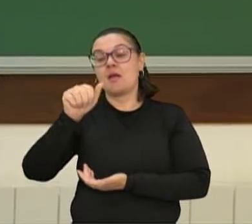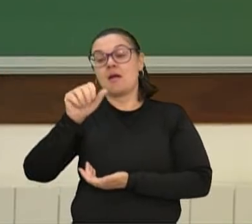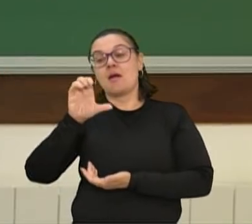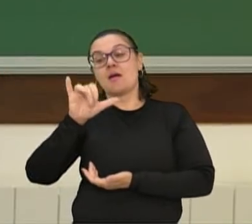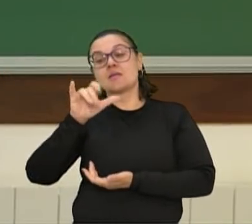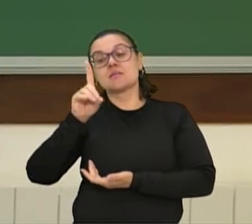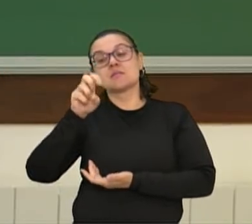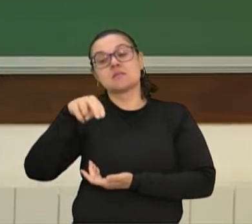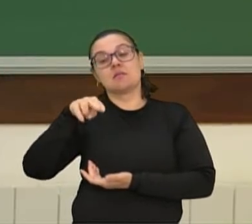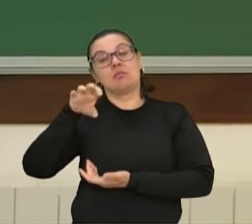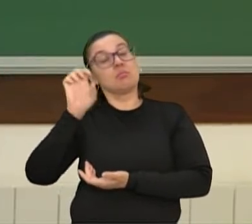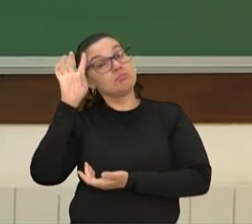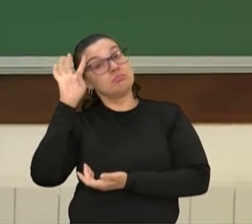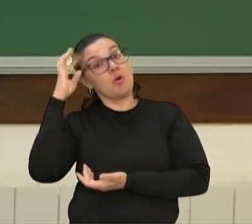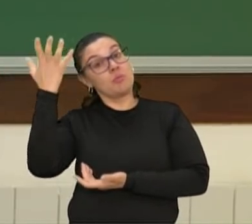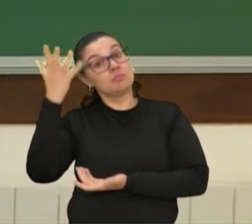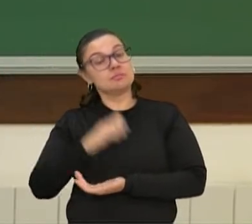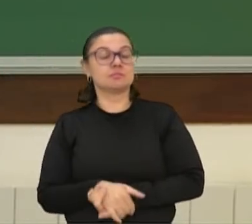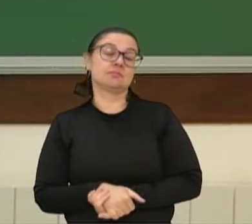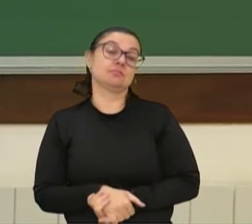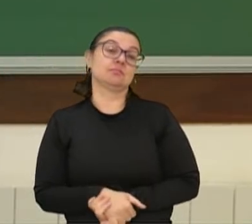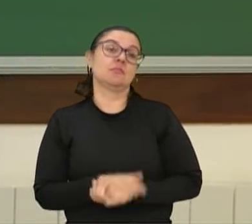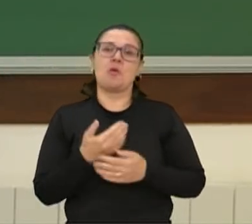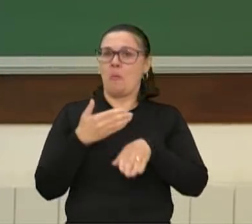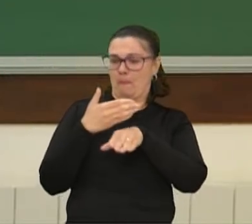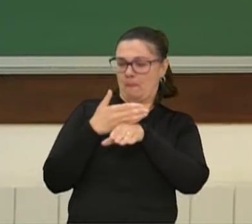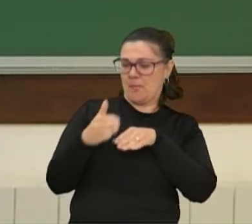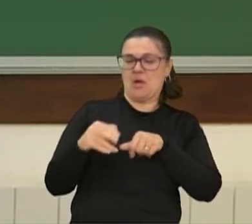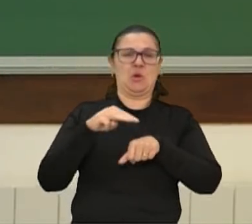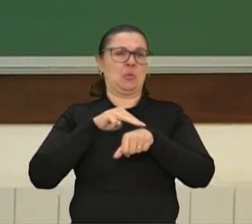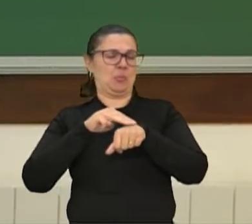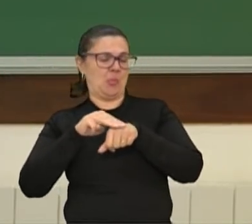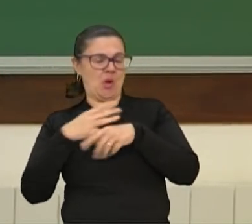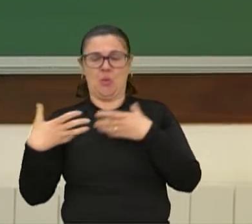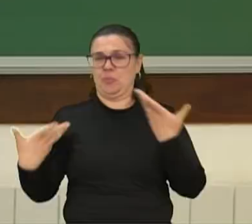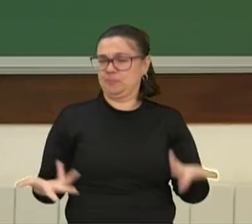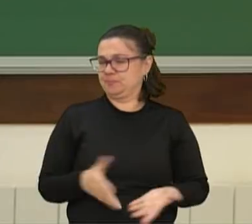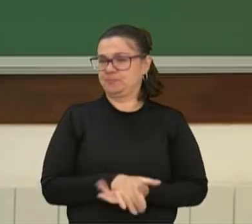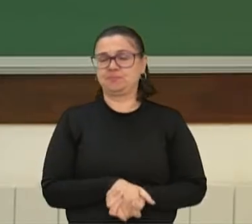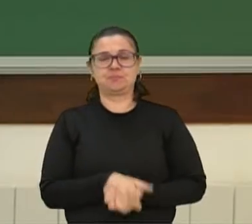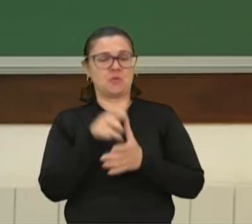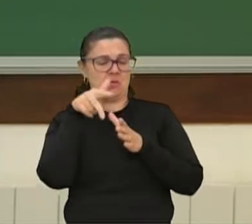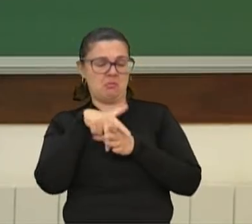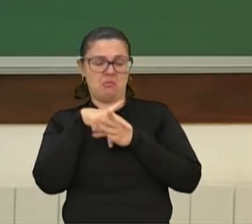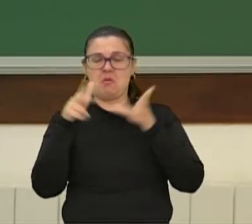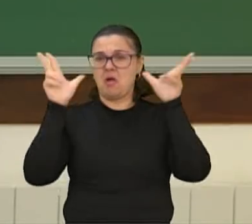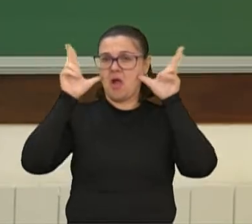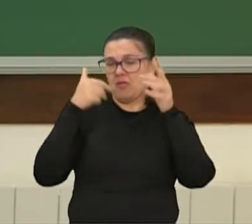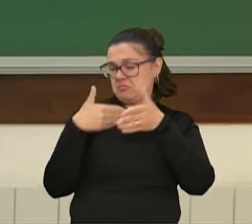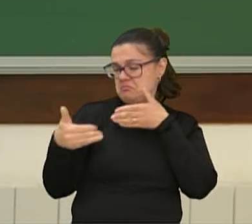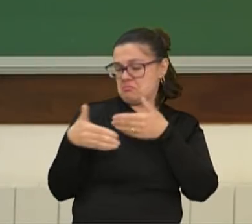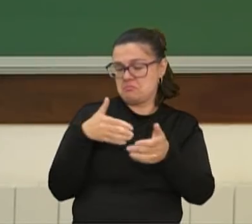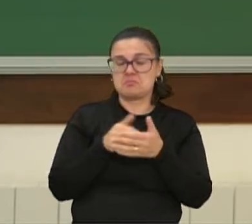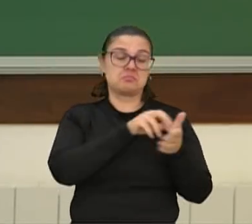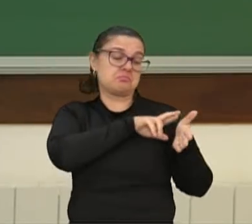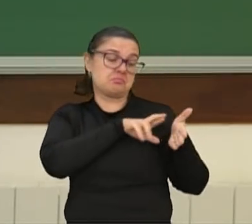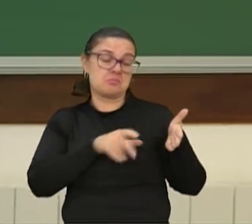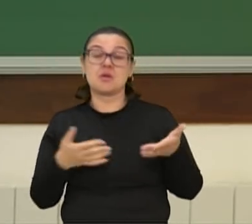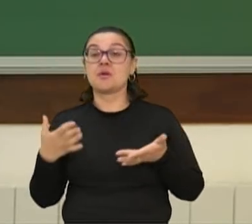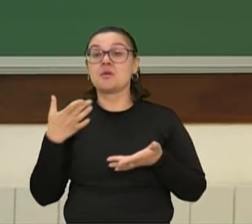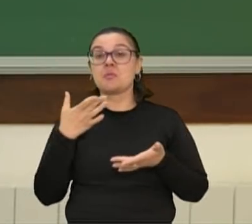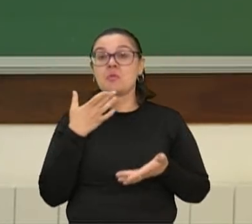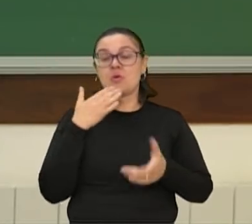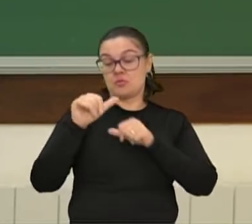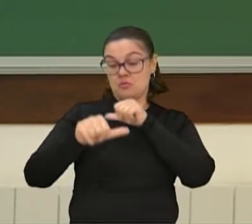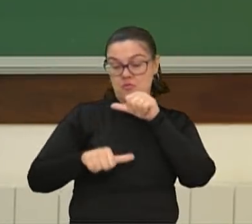acidente. O fato do cavalo ser branco, ser marrom, ser de tantas outras possibilidades de cor, não